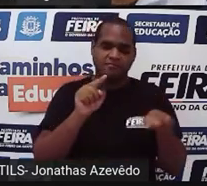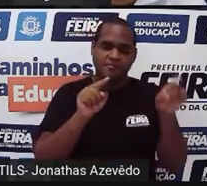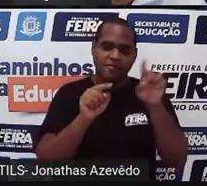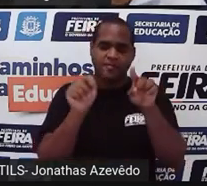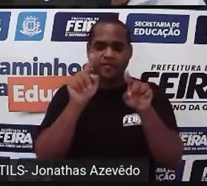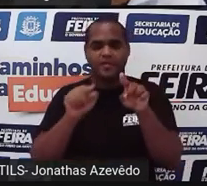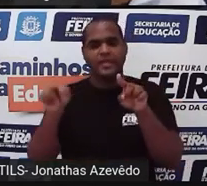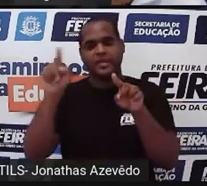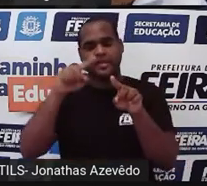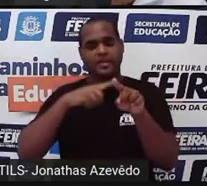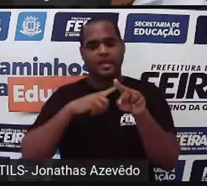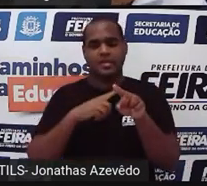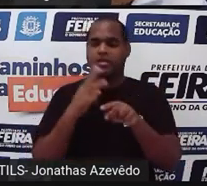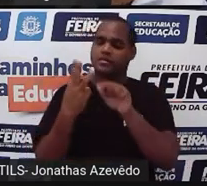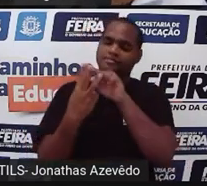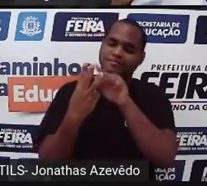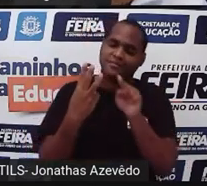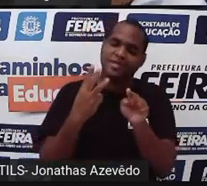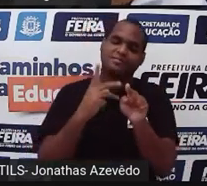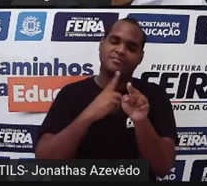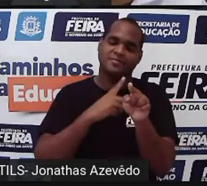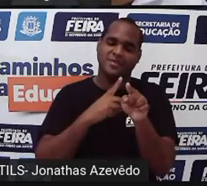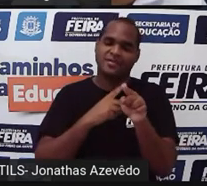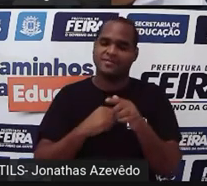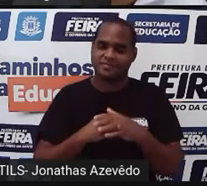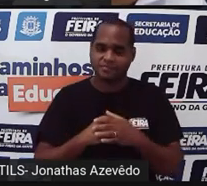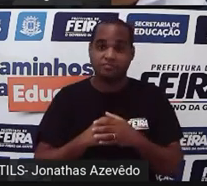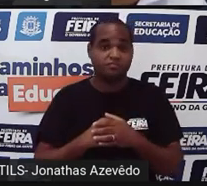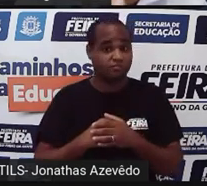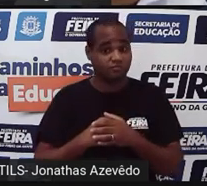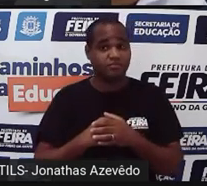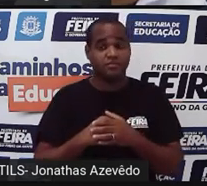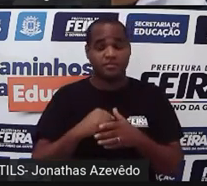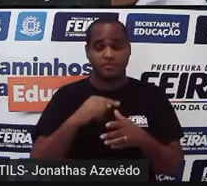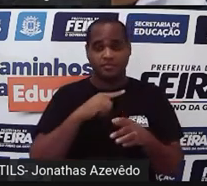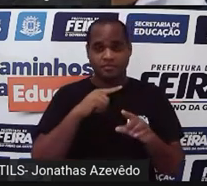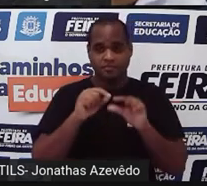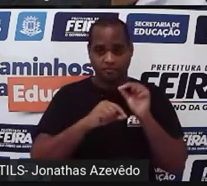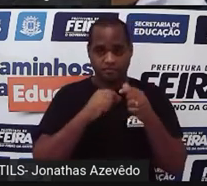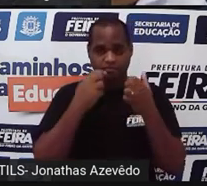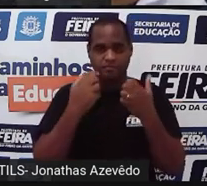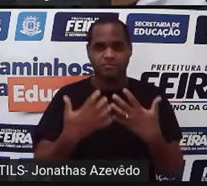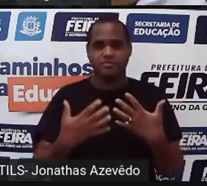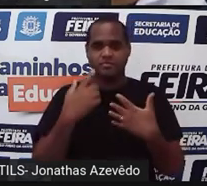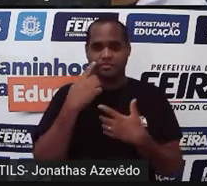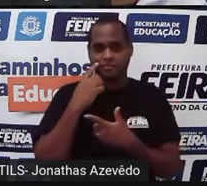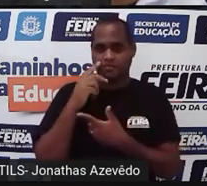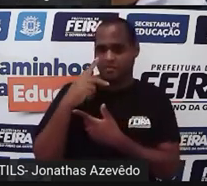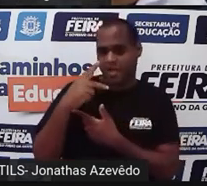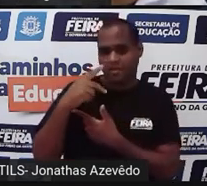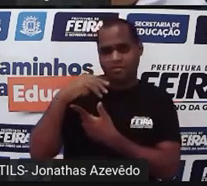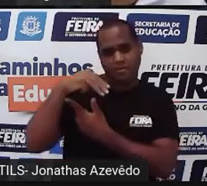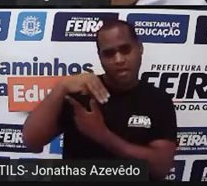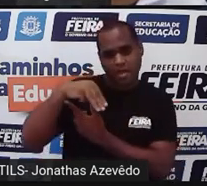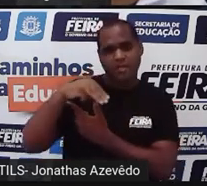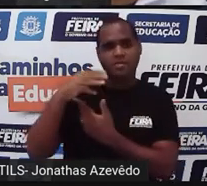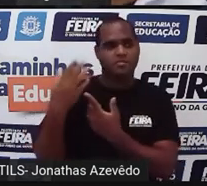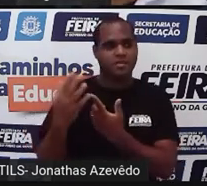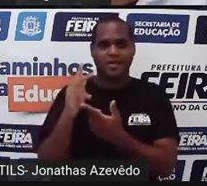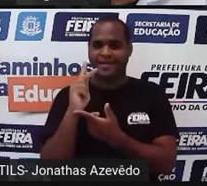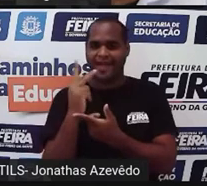três circunferências. Cada uma dessas aqui é uma matéria. Eu botei ali o P de português, o M de matemática e o